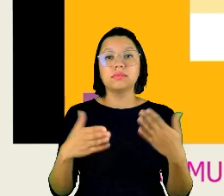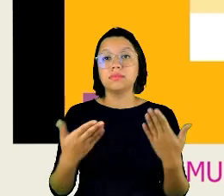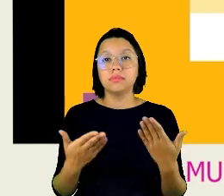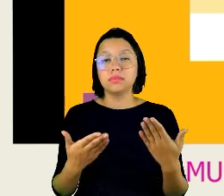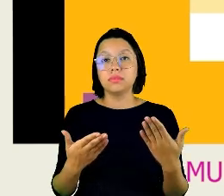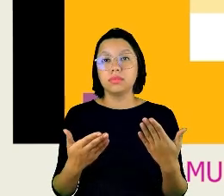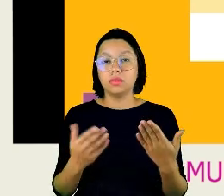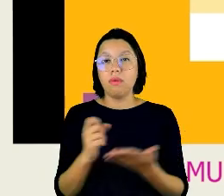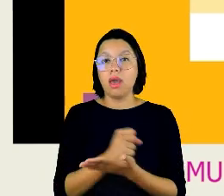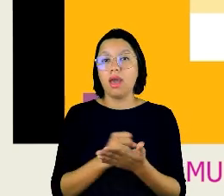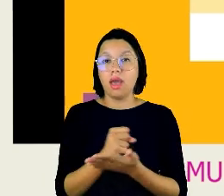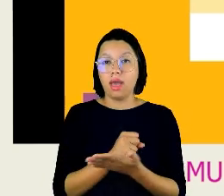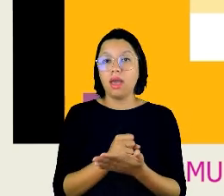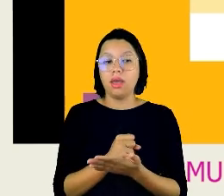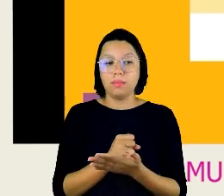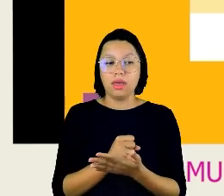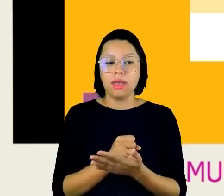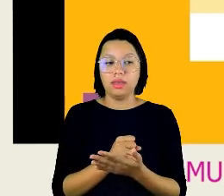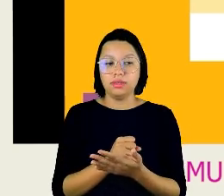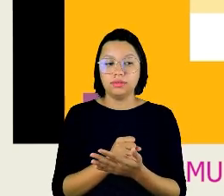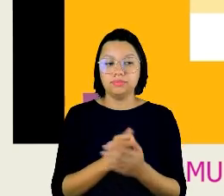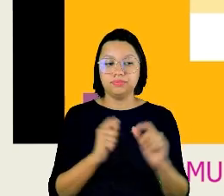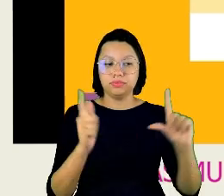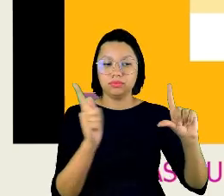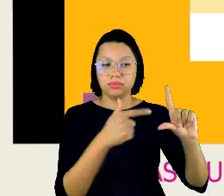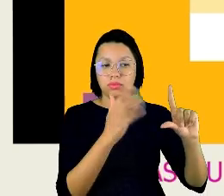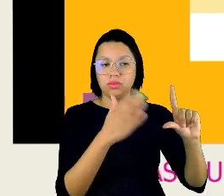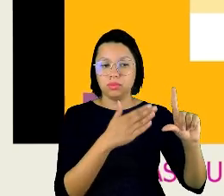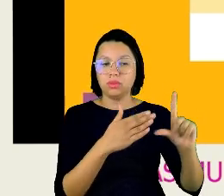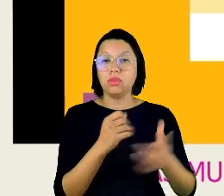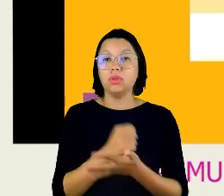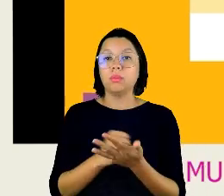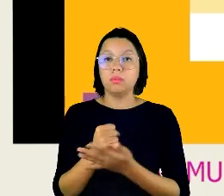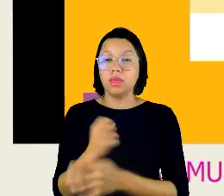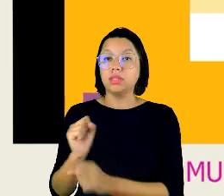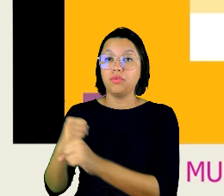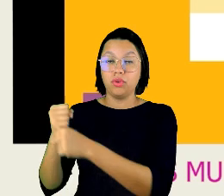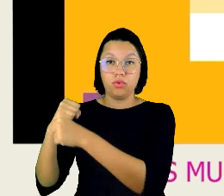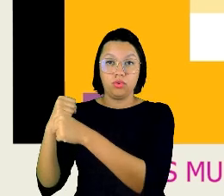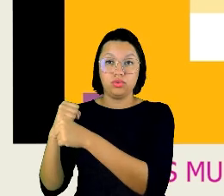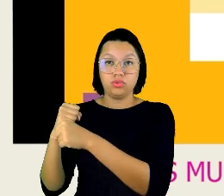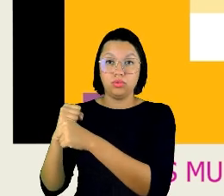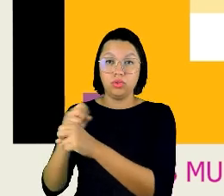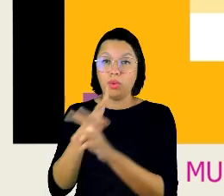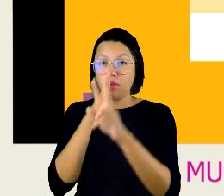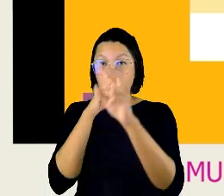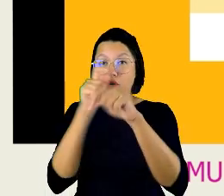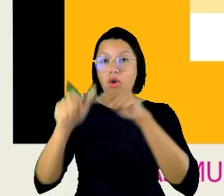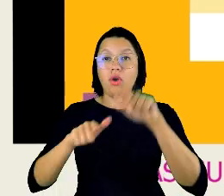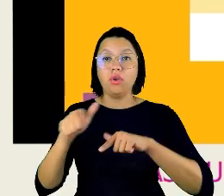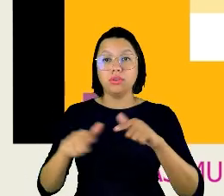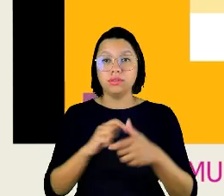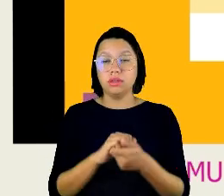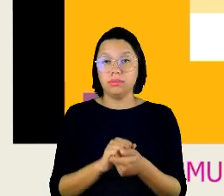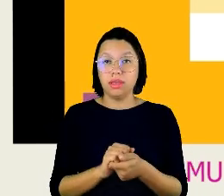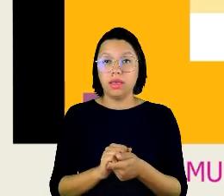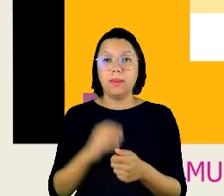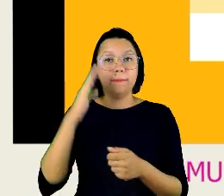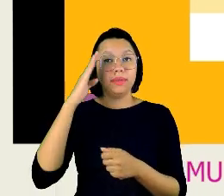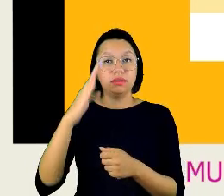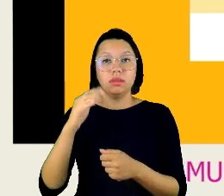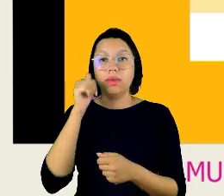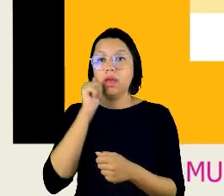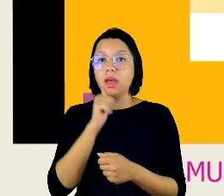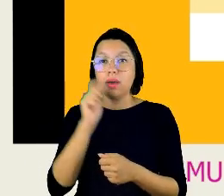Então, os alicerces, né, passando para o próximo slide, dessa economia foram construídos a partir da força de trabalho, principalmente